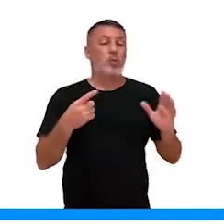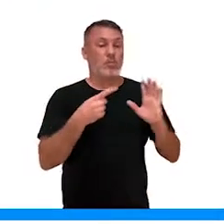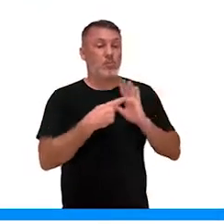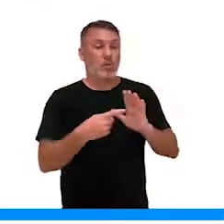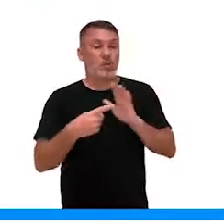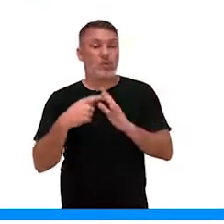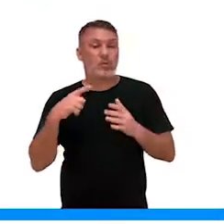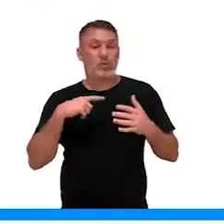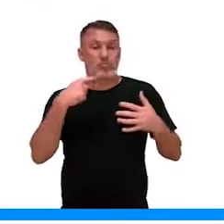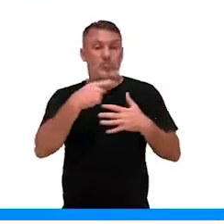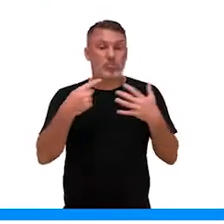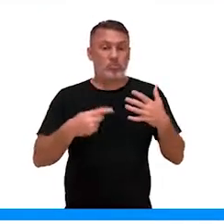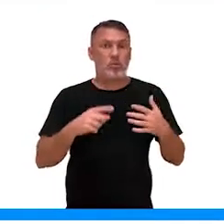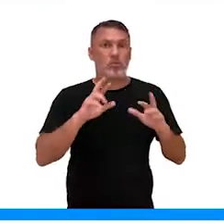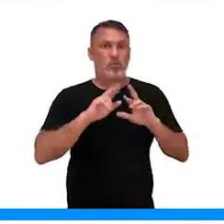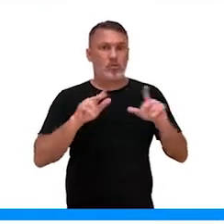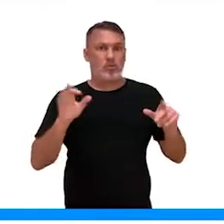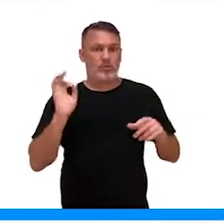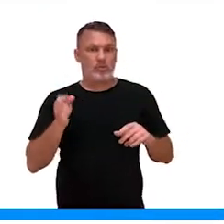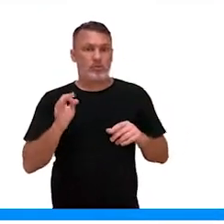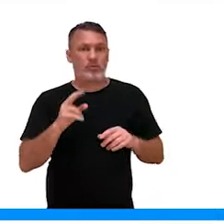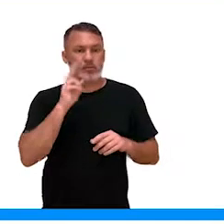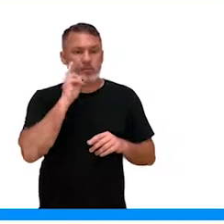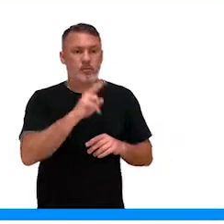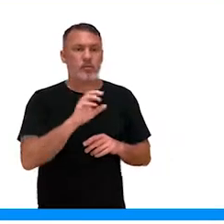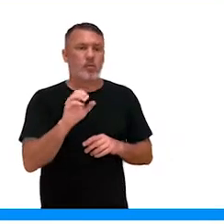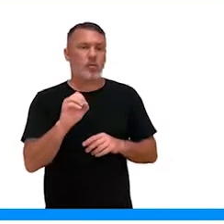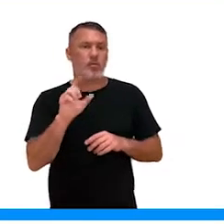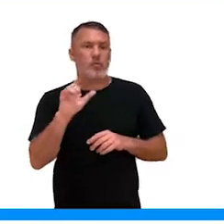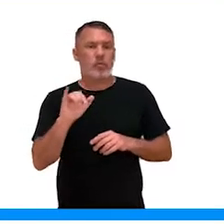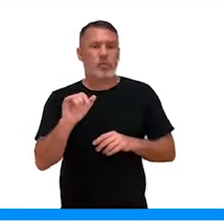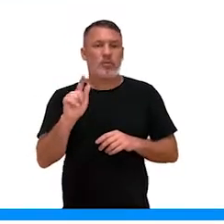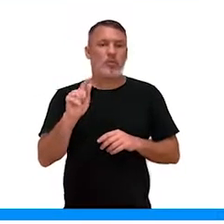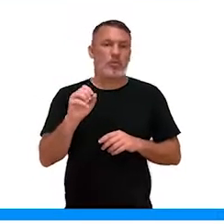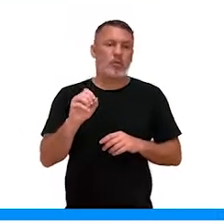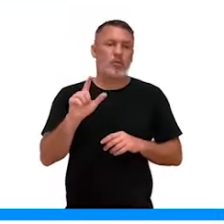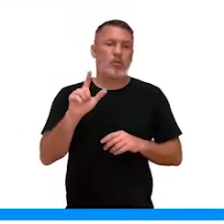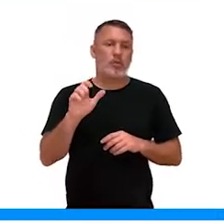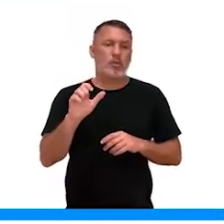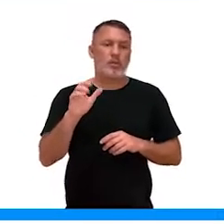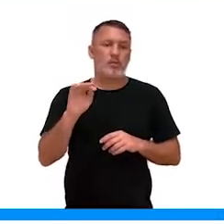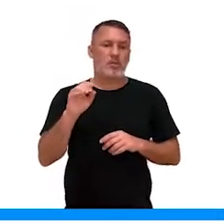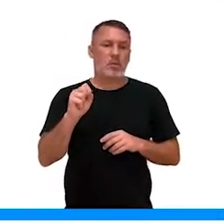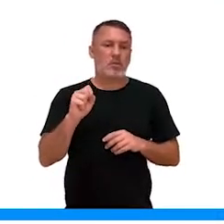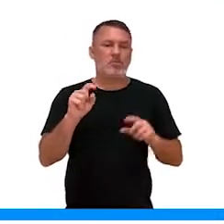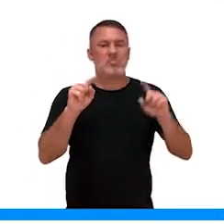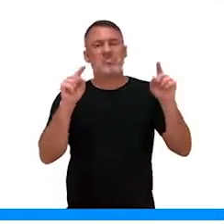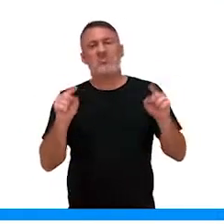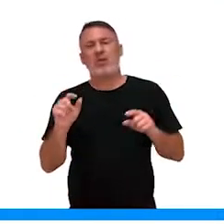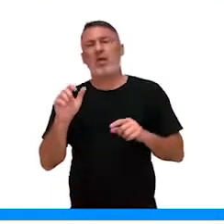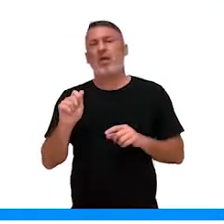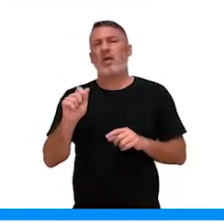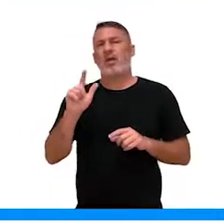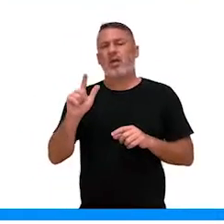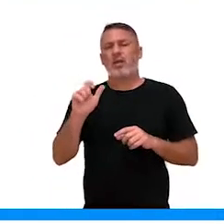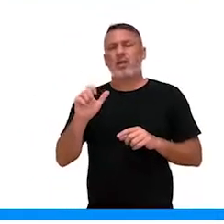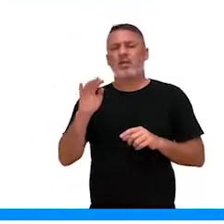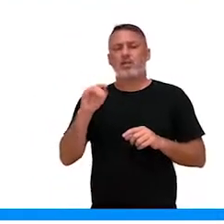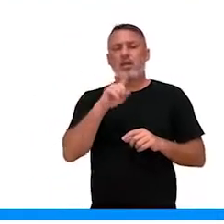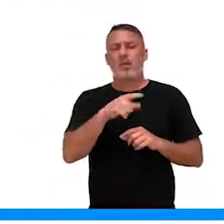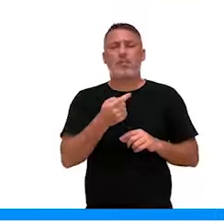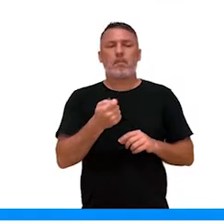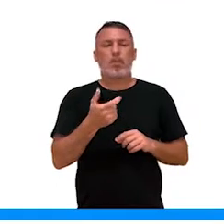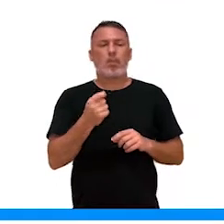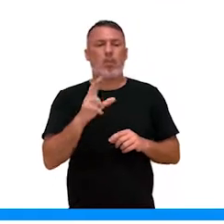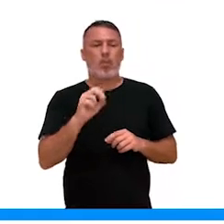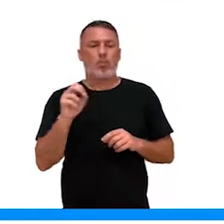tem? Nós apresentamos óvulos, de tipos diferentes. Oligolécitos ou alécitos